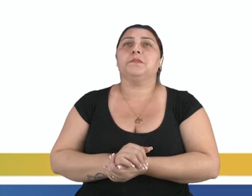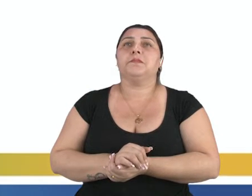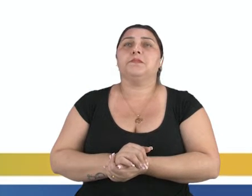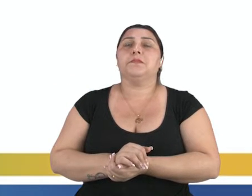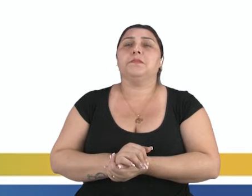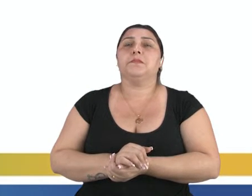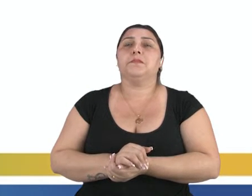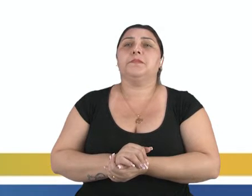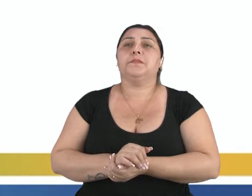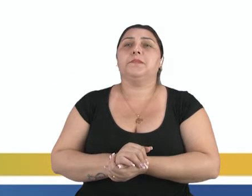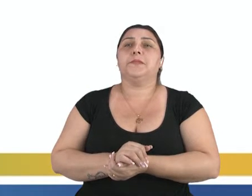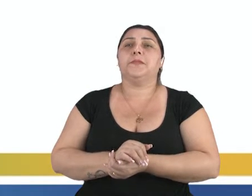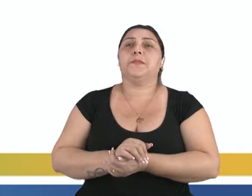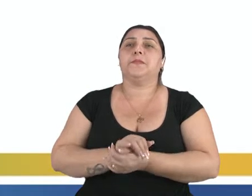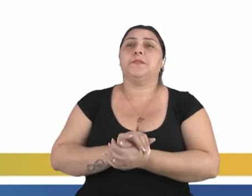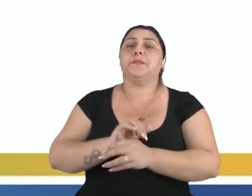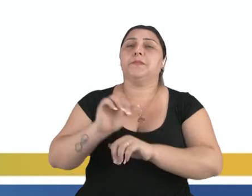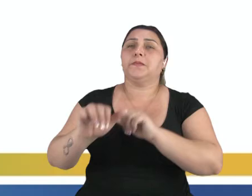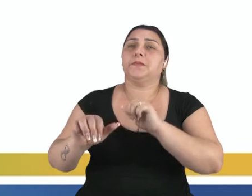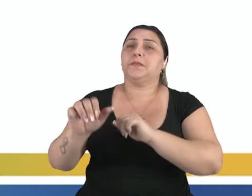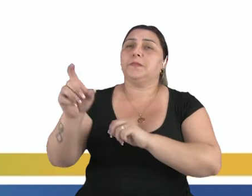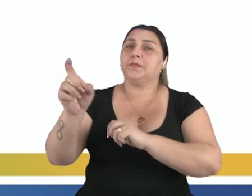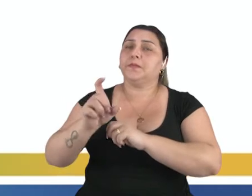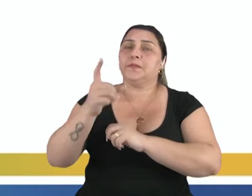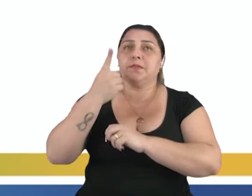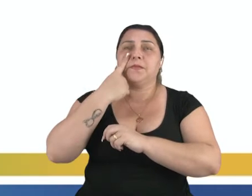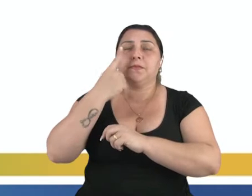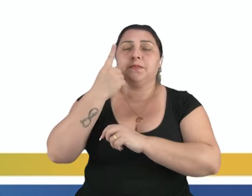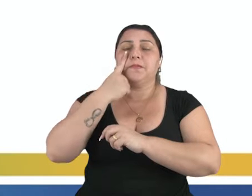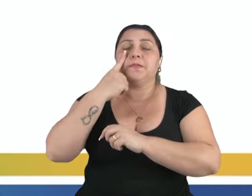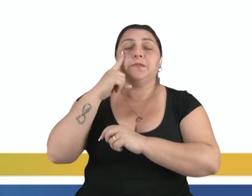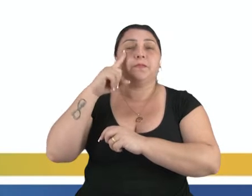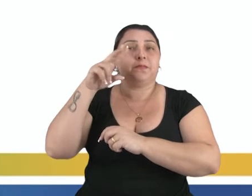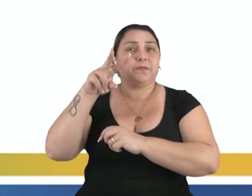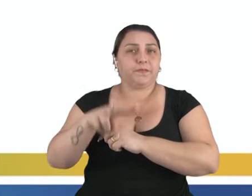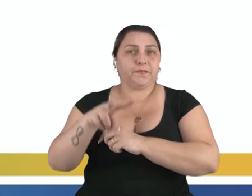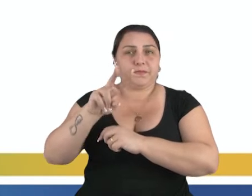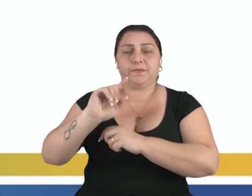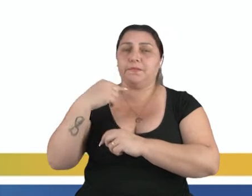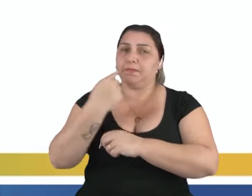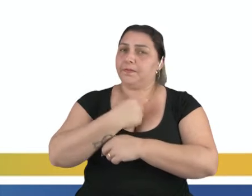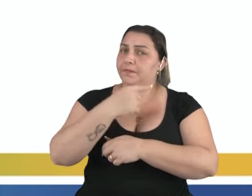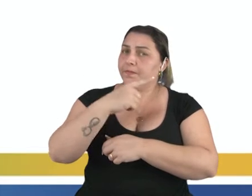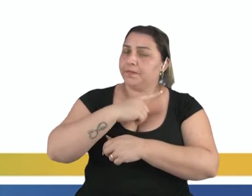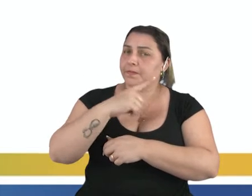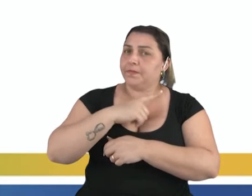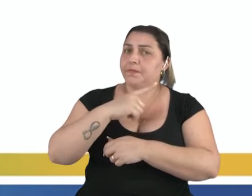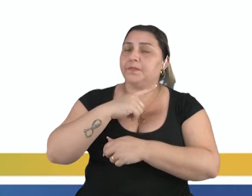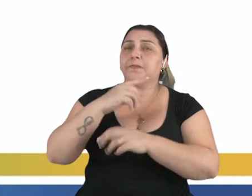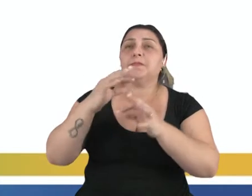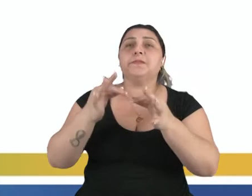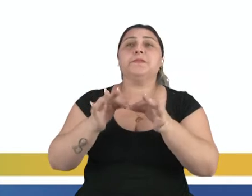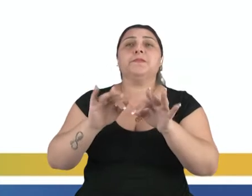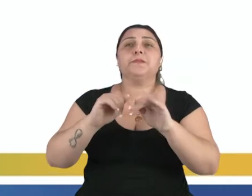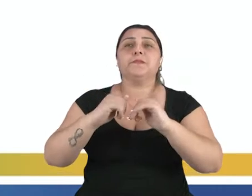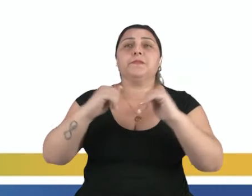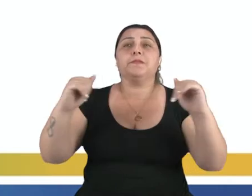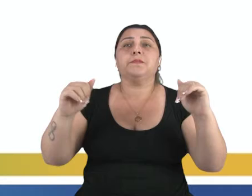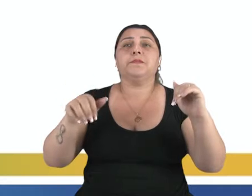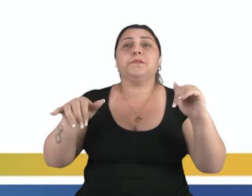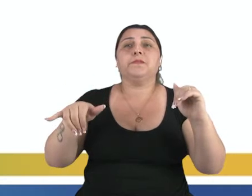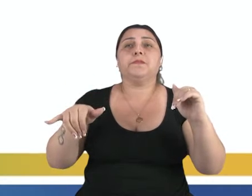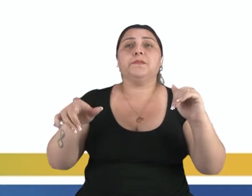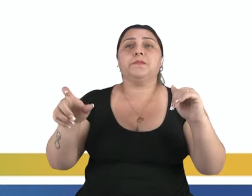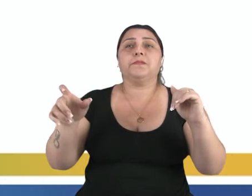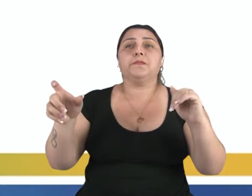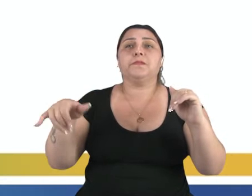observa geometricamente, nós vamos ter uma distância de um y2 menos um y1, ou